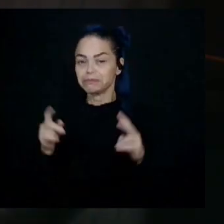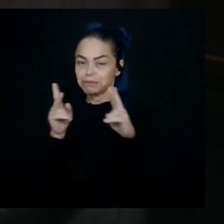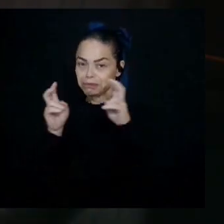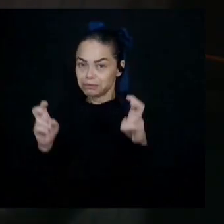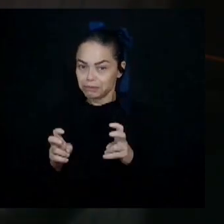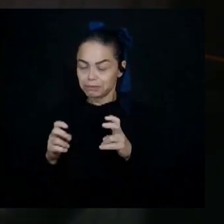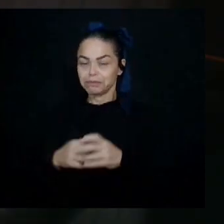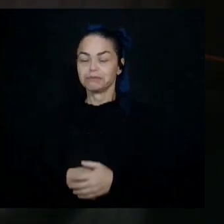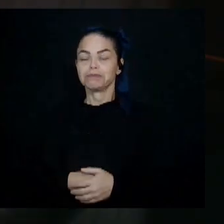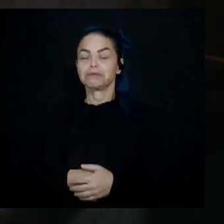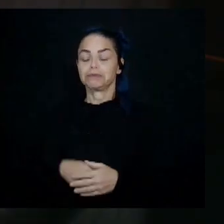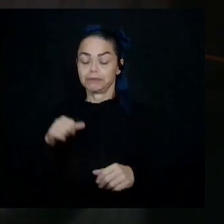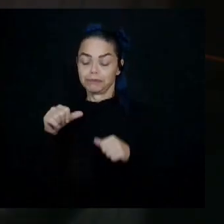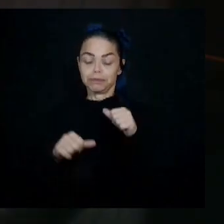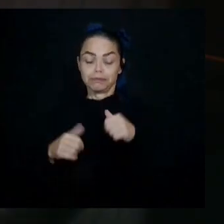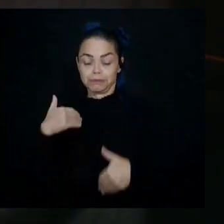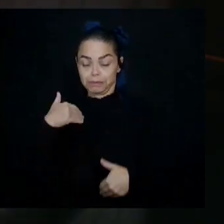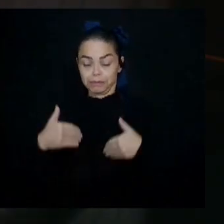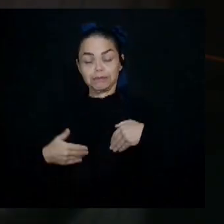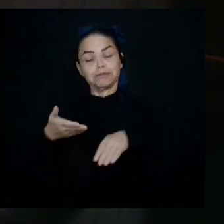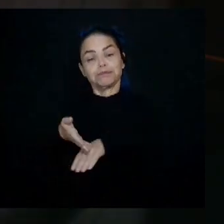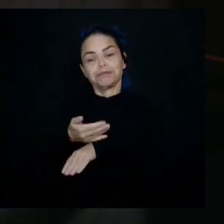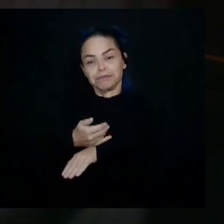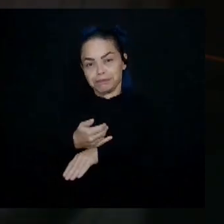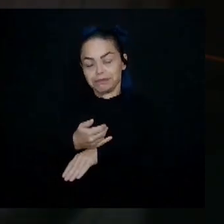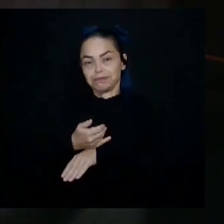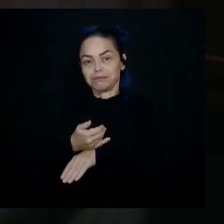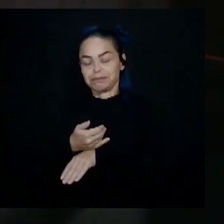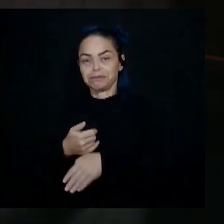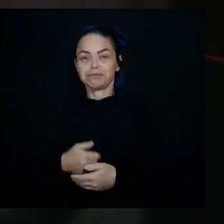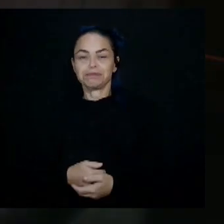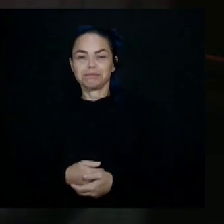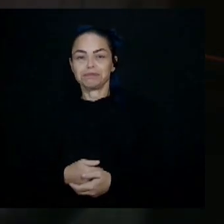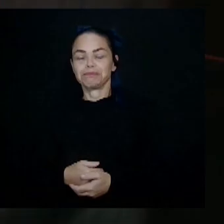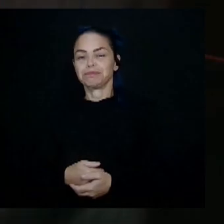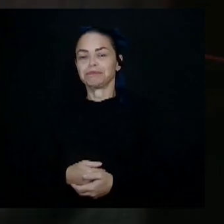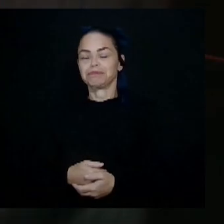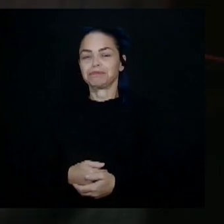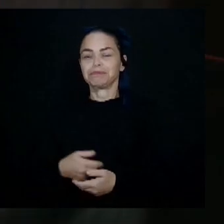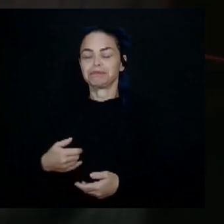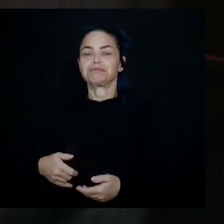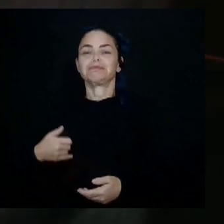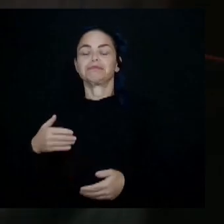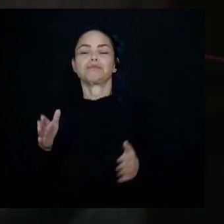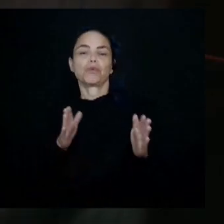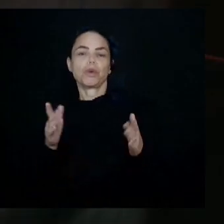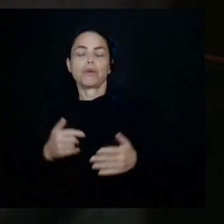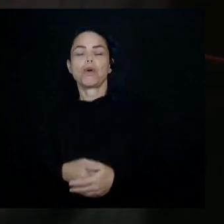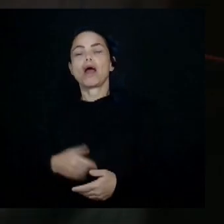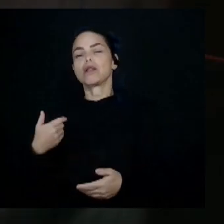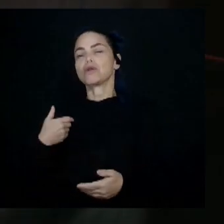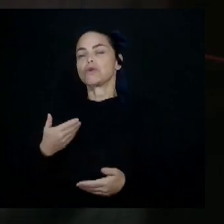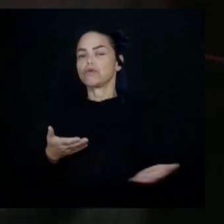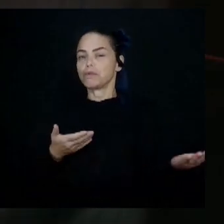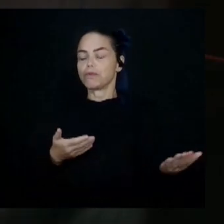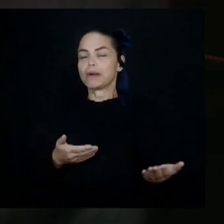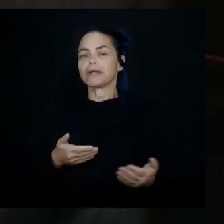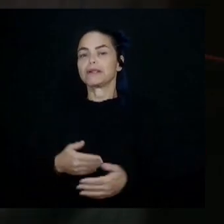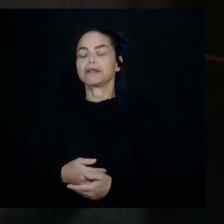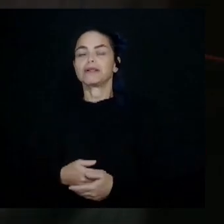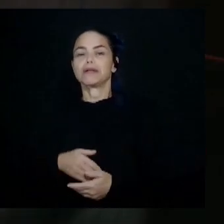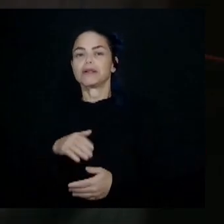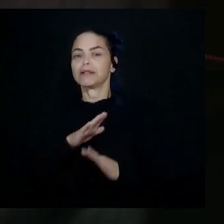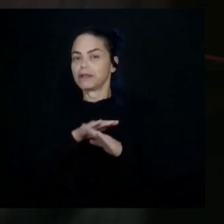puberdade precoce. Olha só, um estudo recente da Universidade Federal de Santa Catarina trouxe um dado que chama atenção.